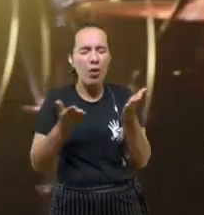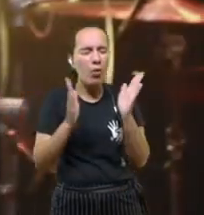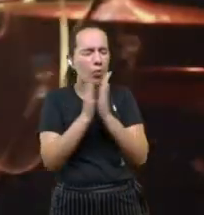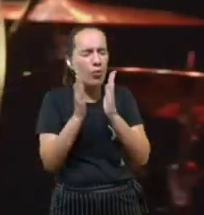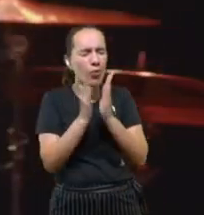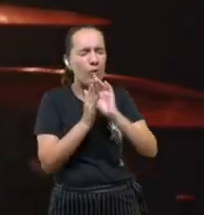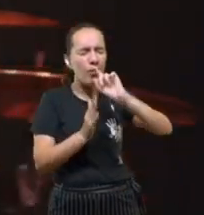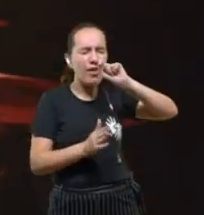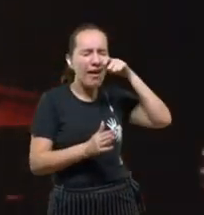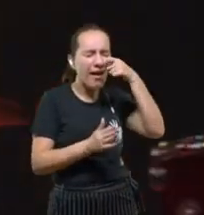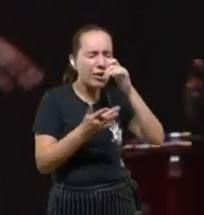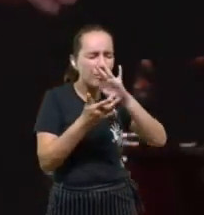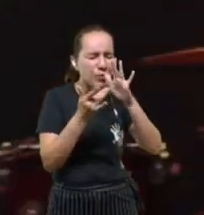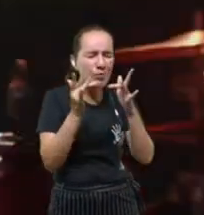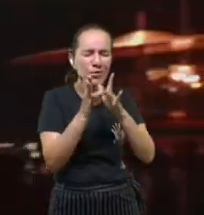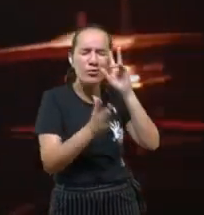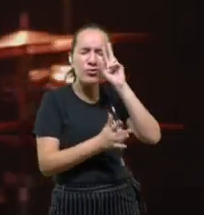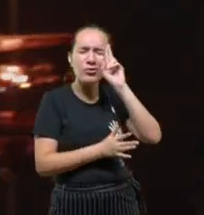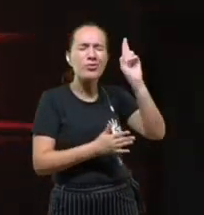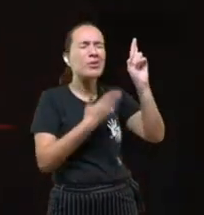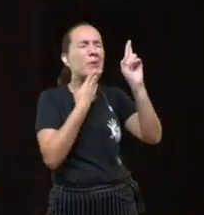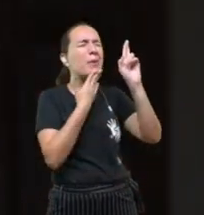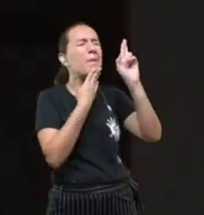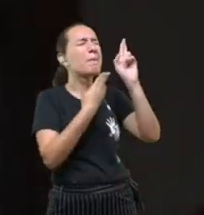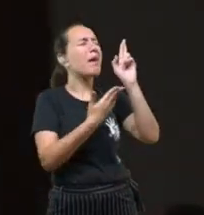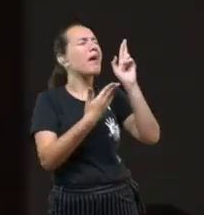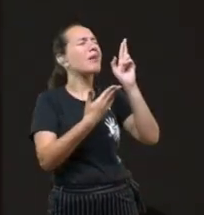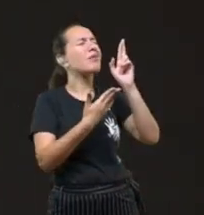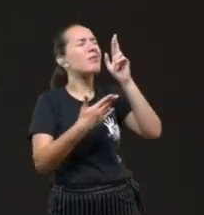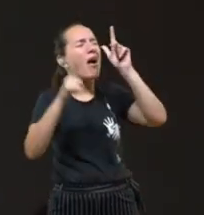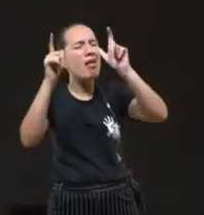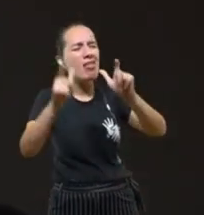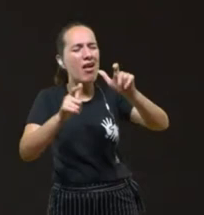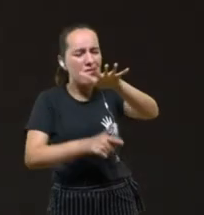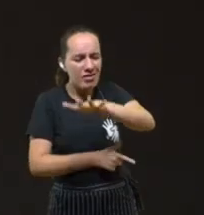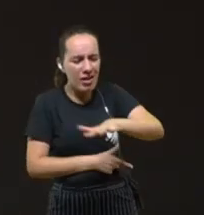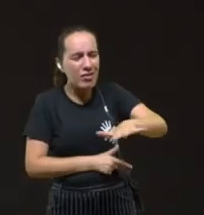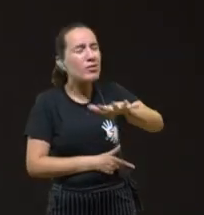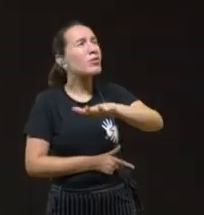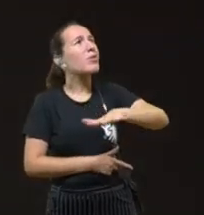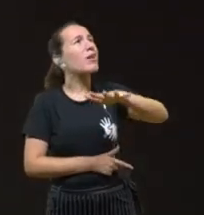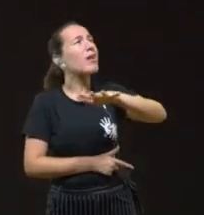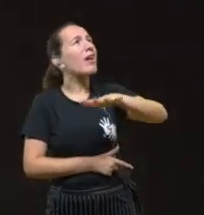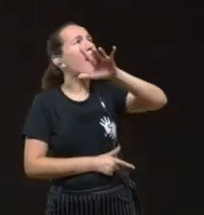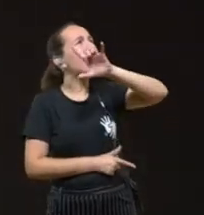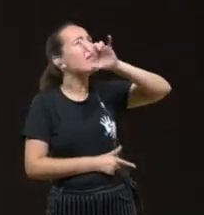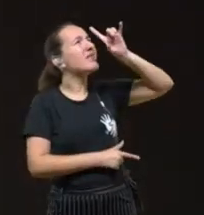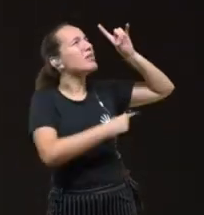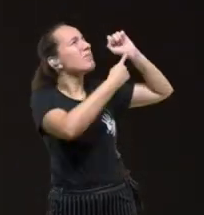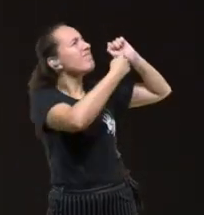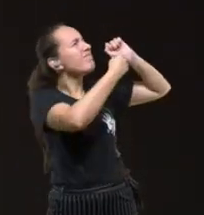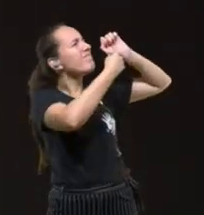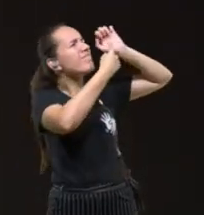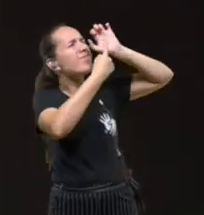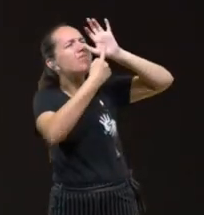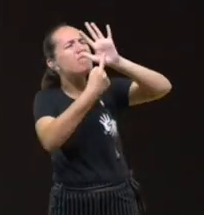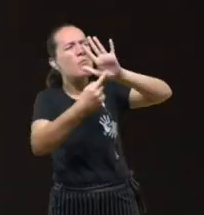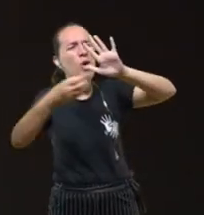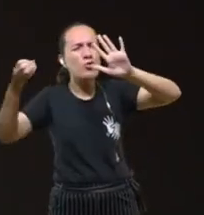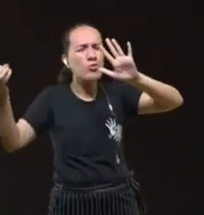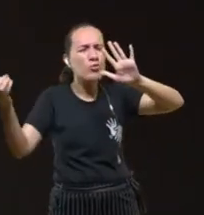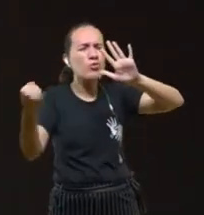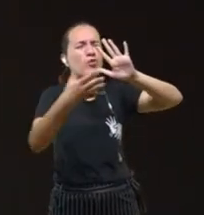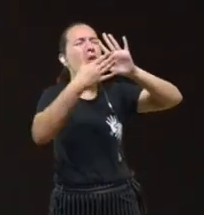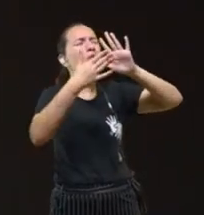Jesus, eu peço nessa casa uma revelação fresca e